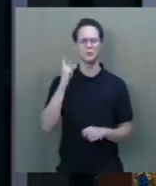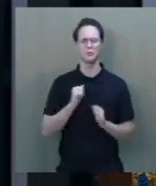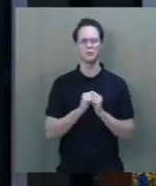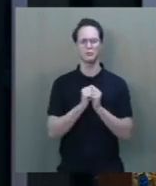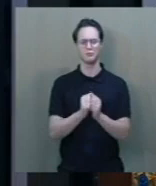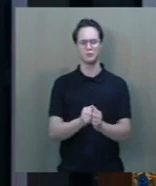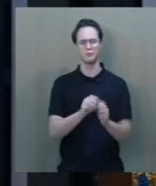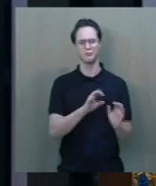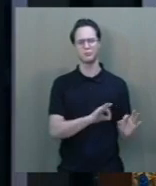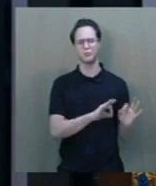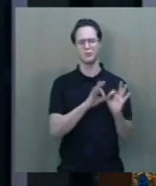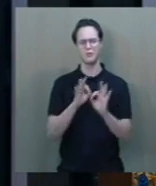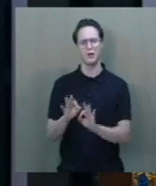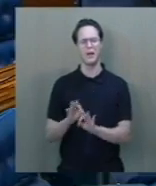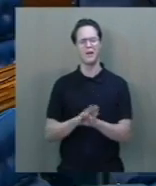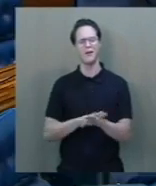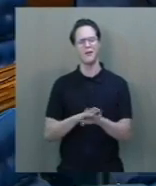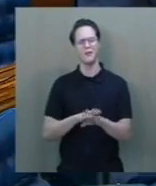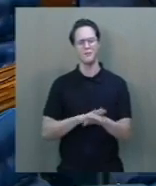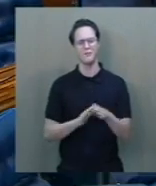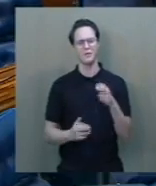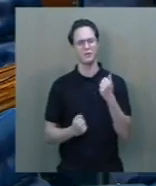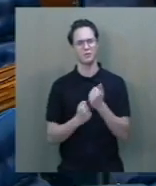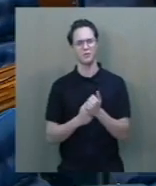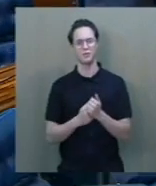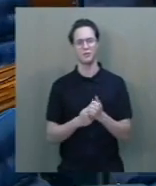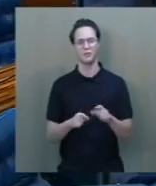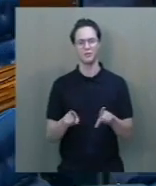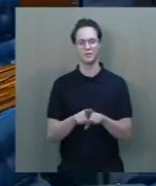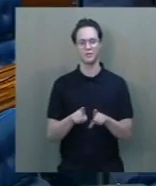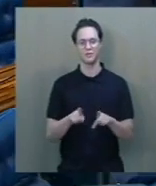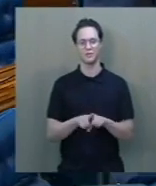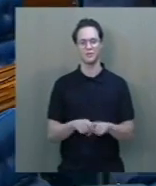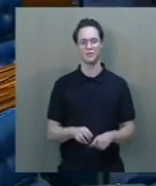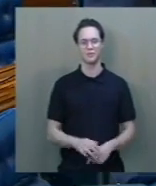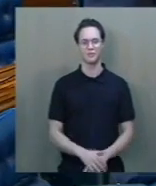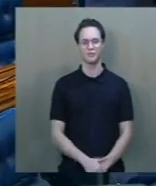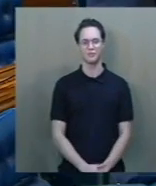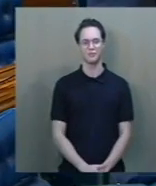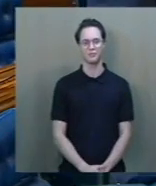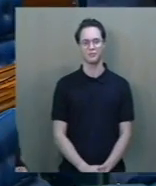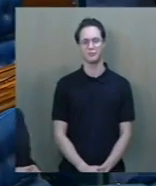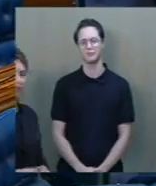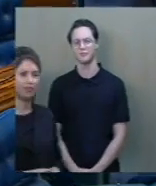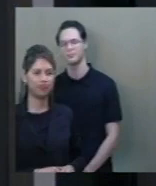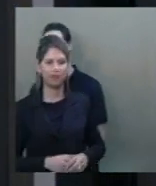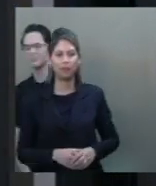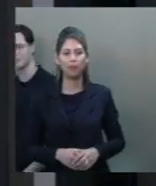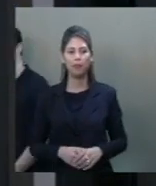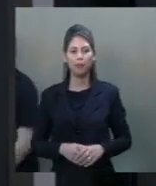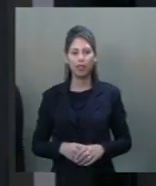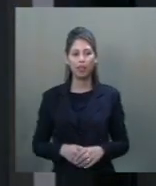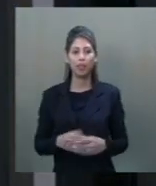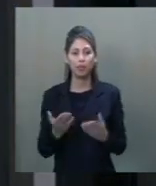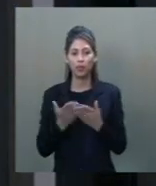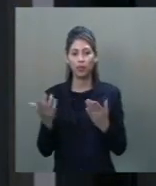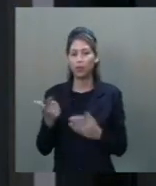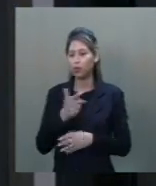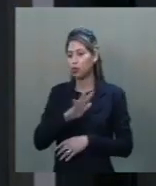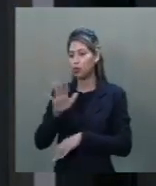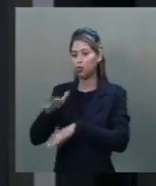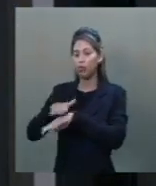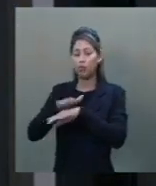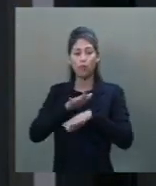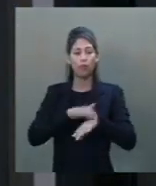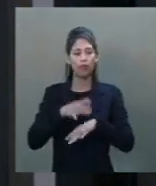por toda parte ao meu lado, à minha frente, e em muitos momentos me carregando, em momentos tão difíceis e